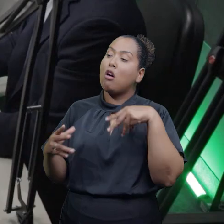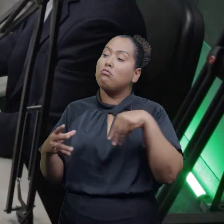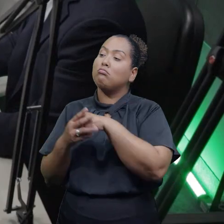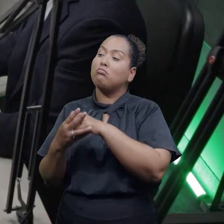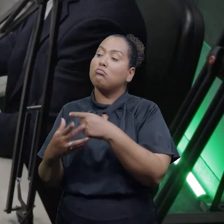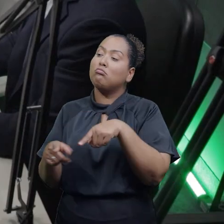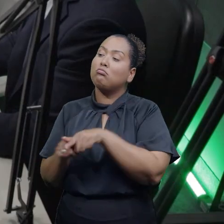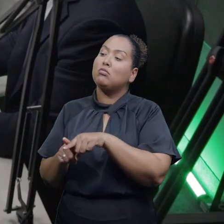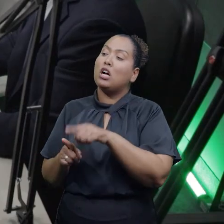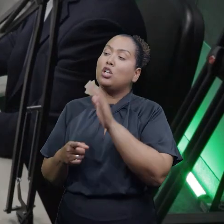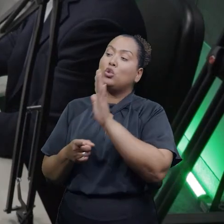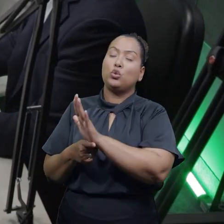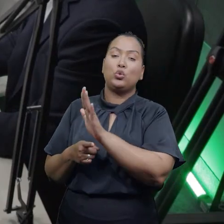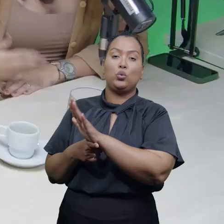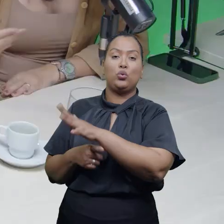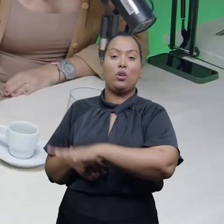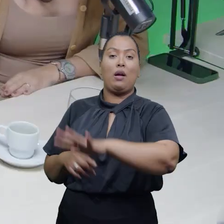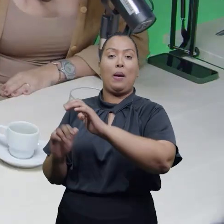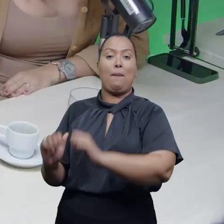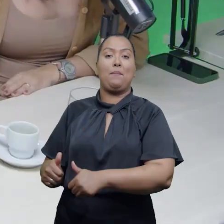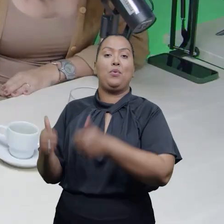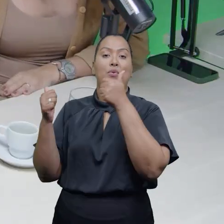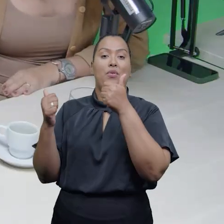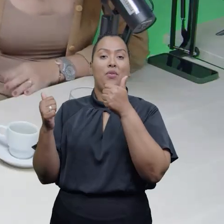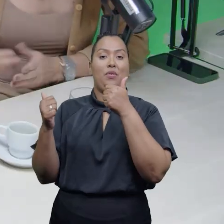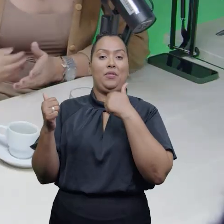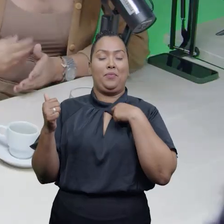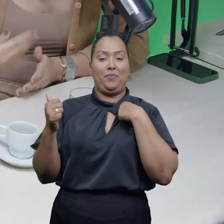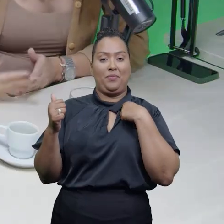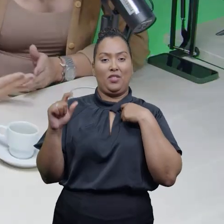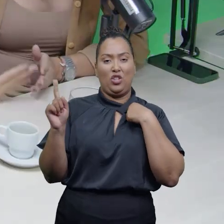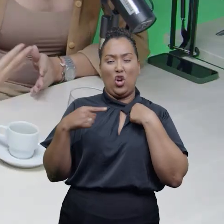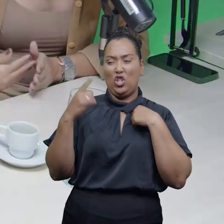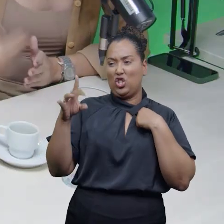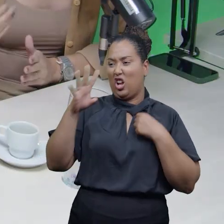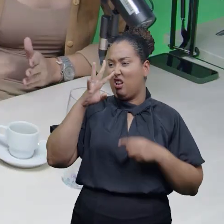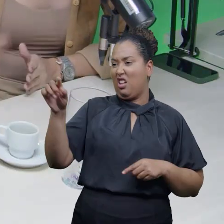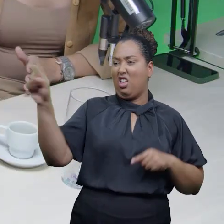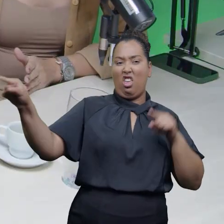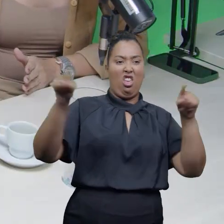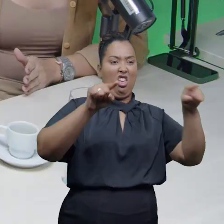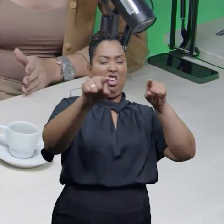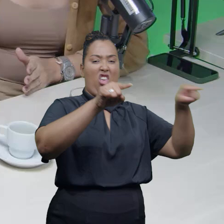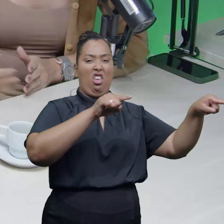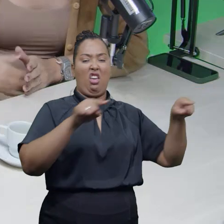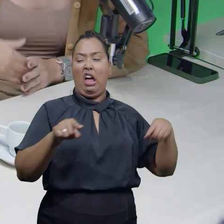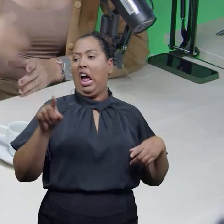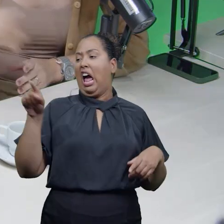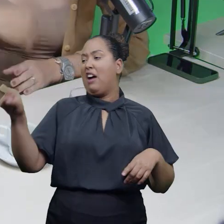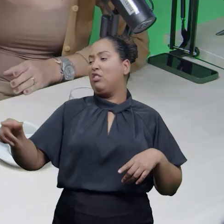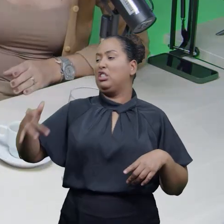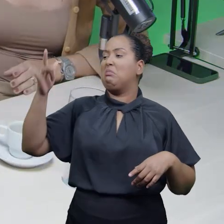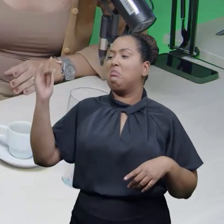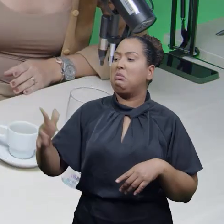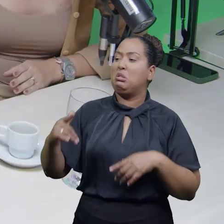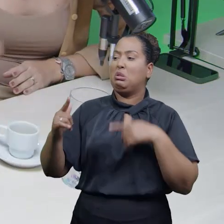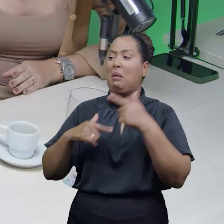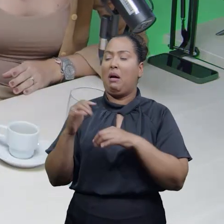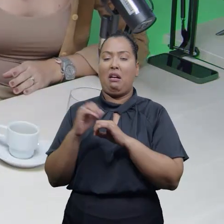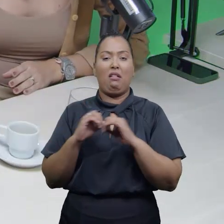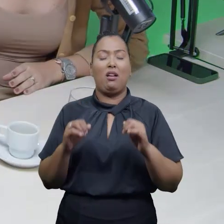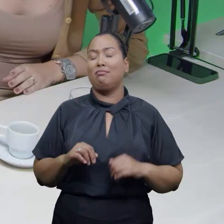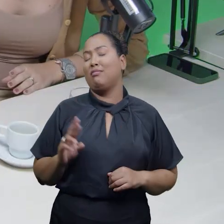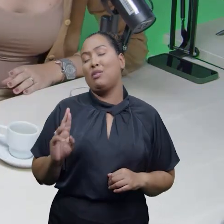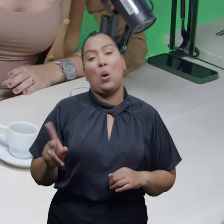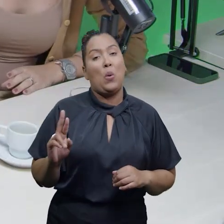como parceiros, para melhorar aquele serviço. A gente não tá indo ali para apontar o dedo e dizer, né, que o servidor não tá